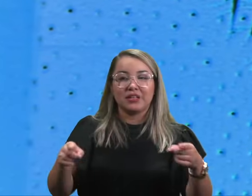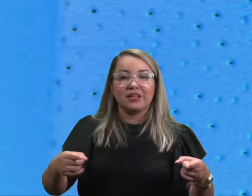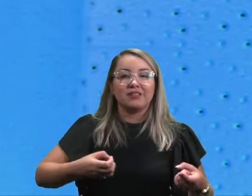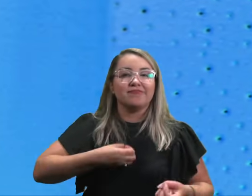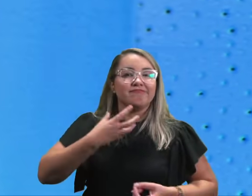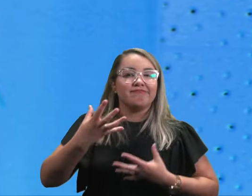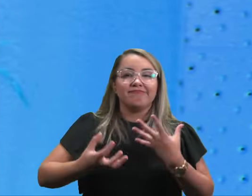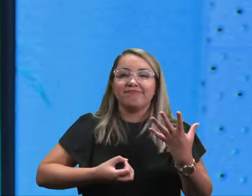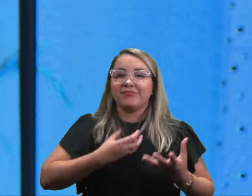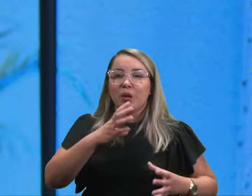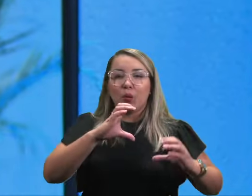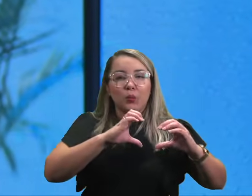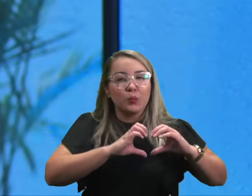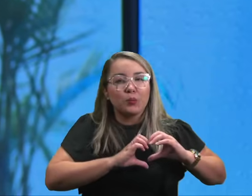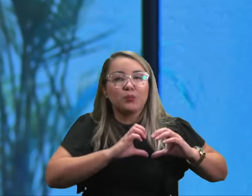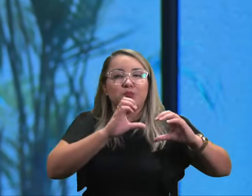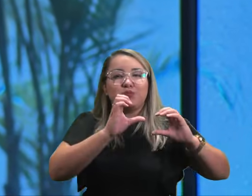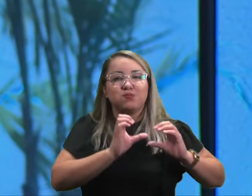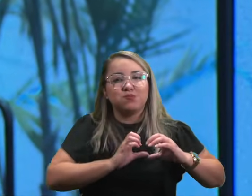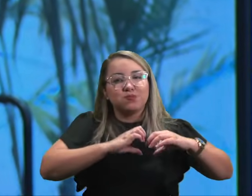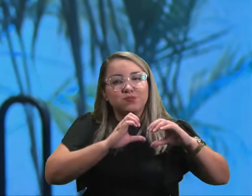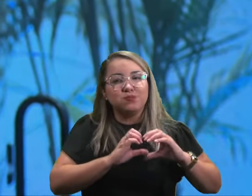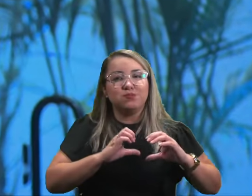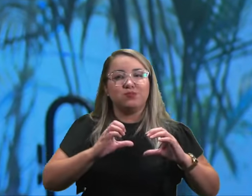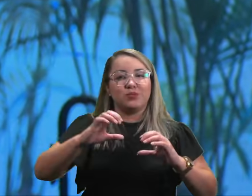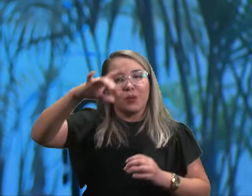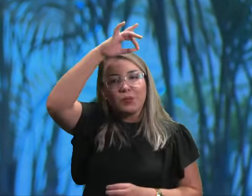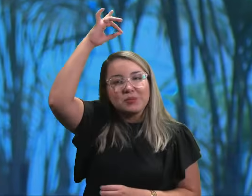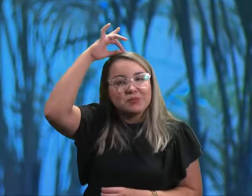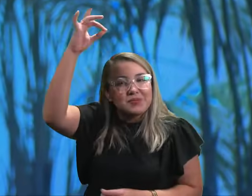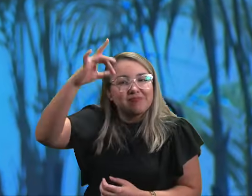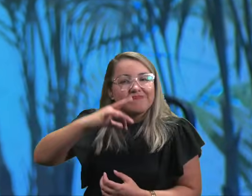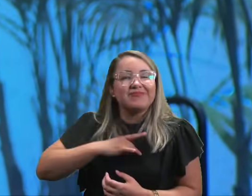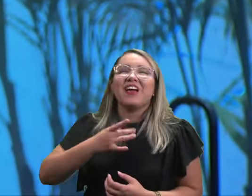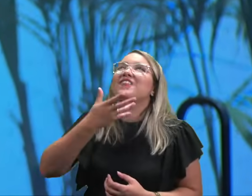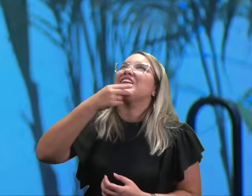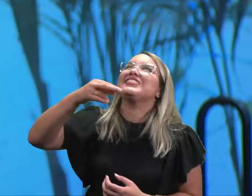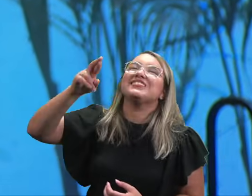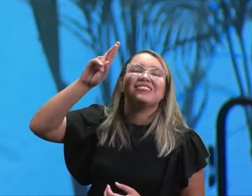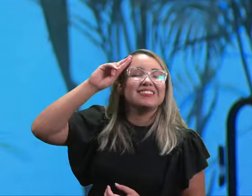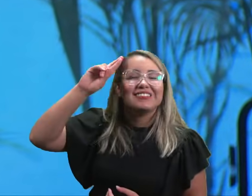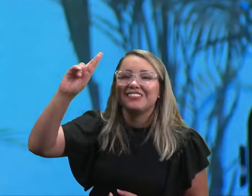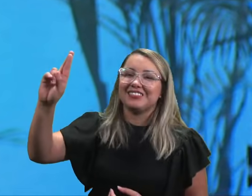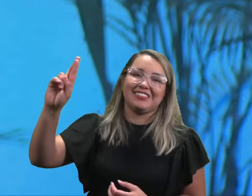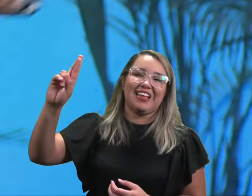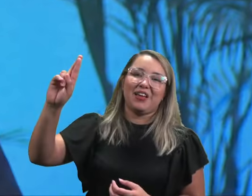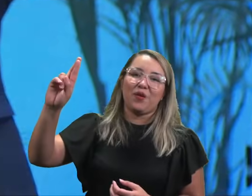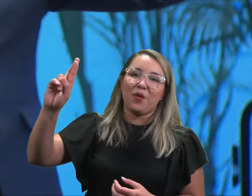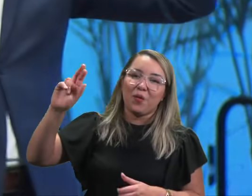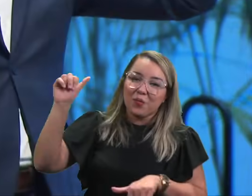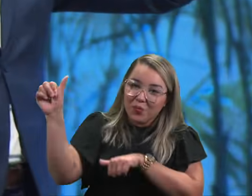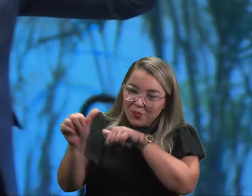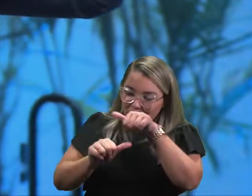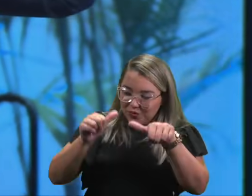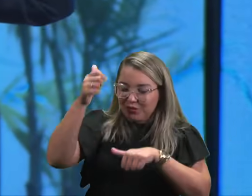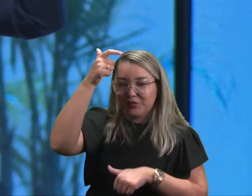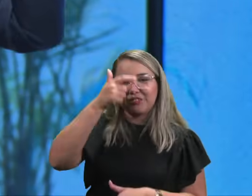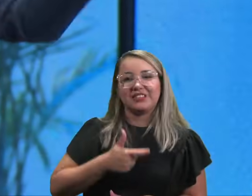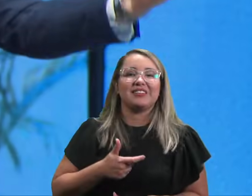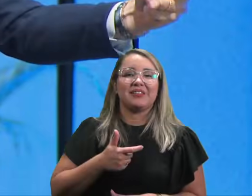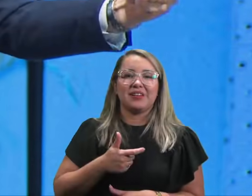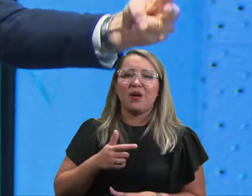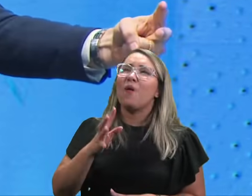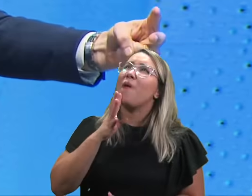a Deus pelo derramamento do Espírito Santo do Senhor, dizendo ao Senhor: Senhor, Tu me sondas, Senhor, Tu